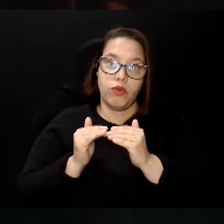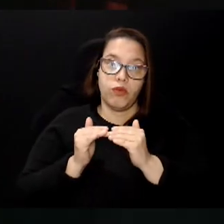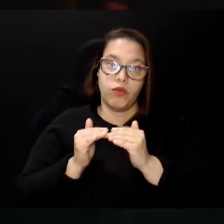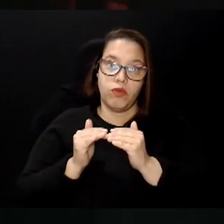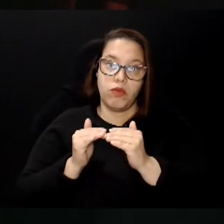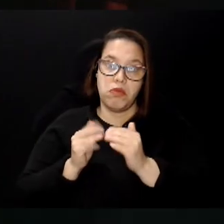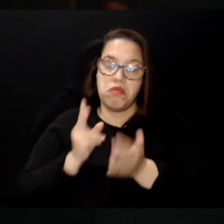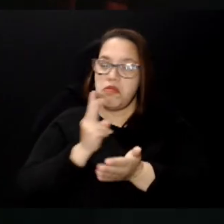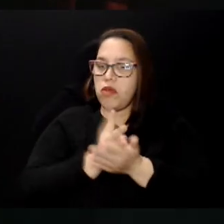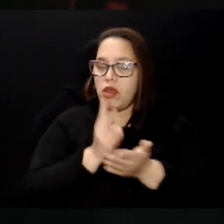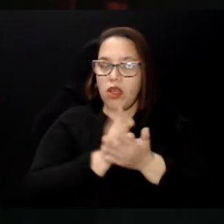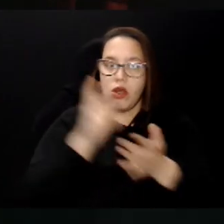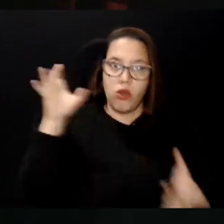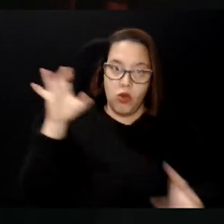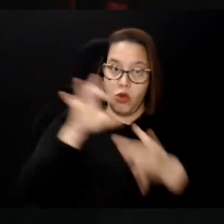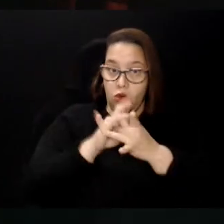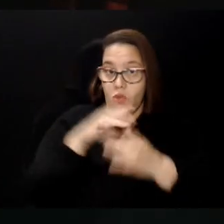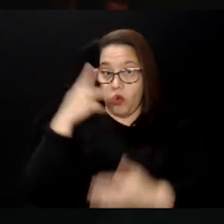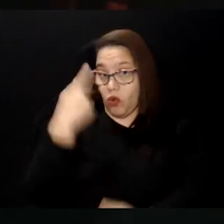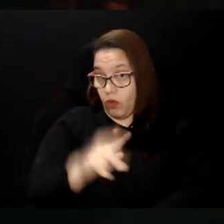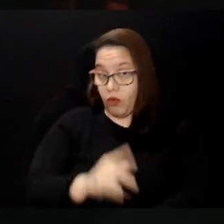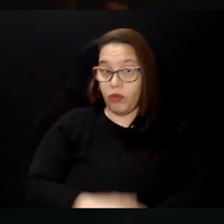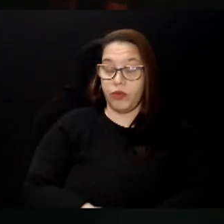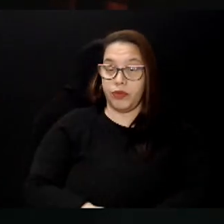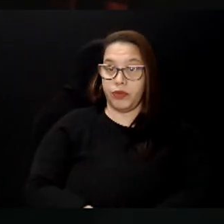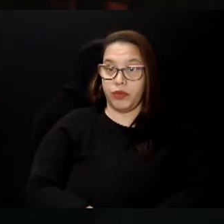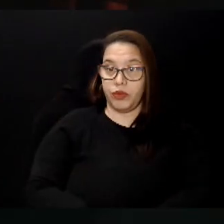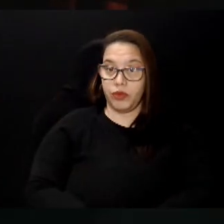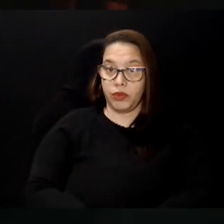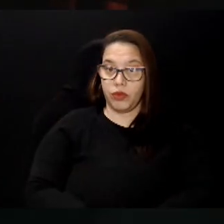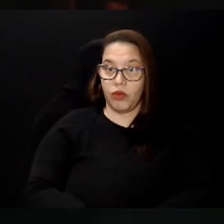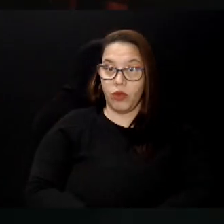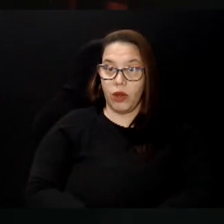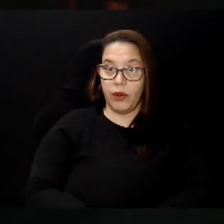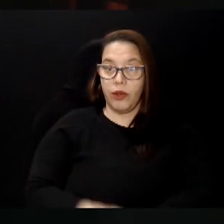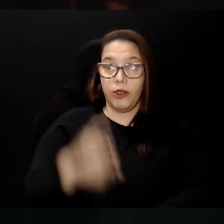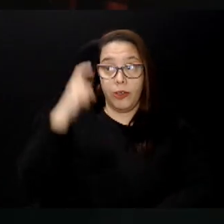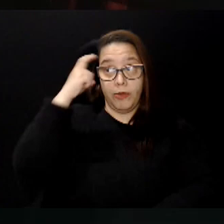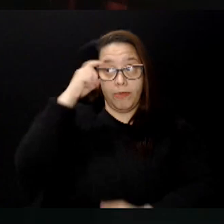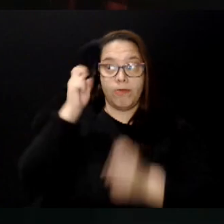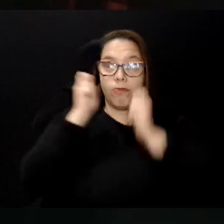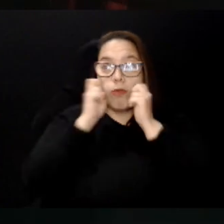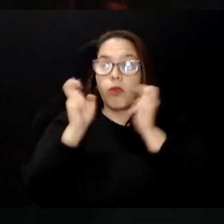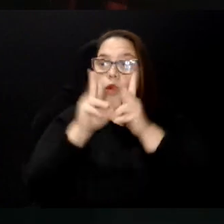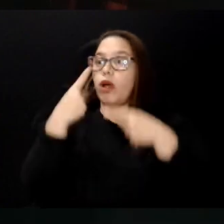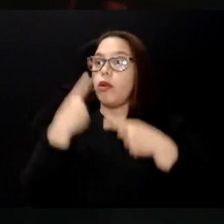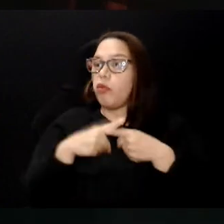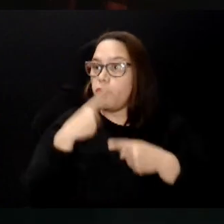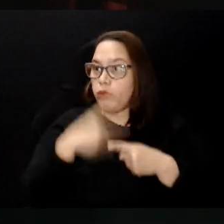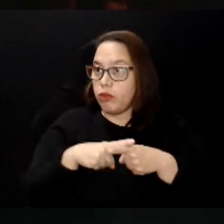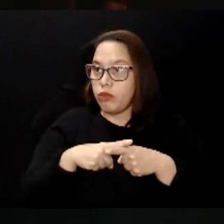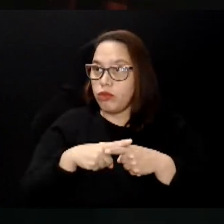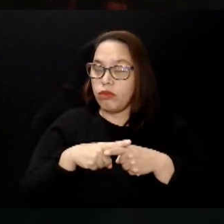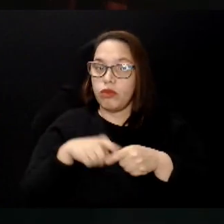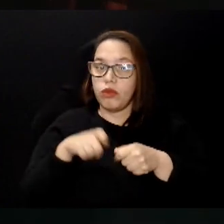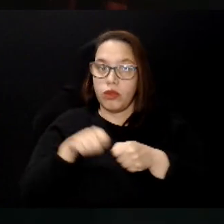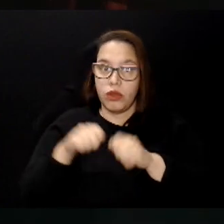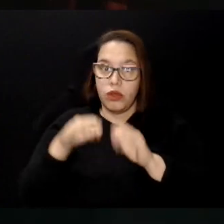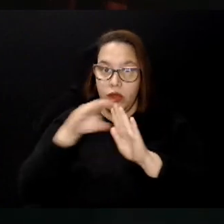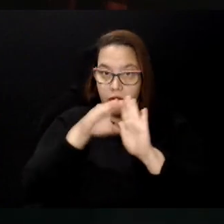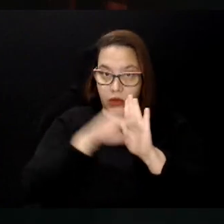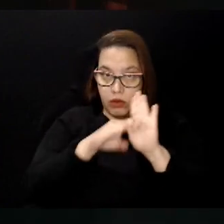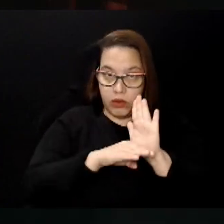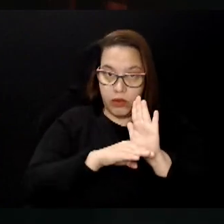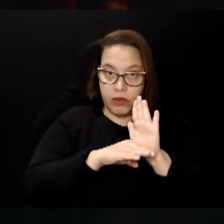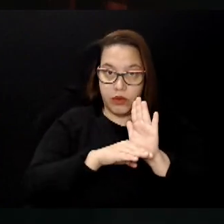conectada contigo. Agora, isso acende um alerta porque nós já até fizemos um programa aqui de